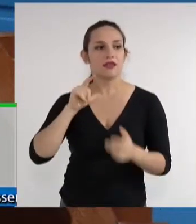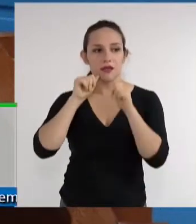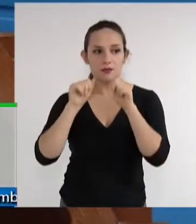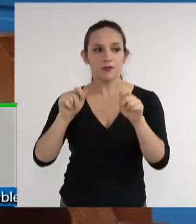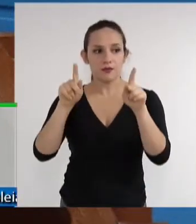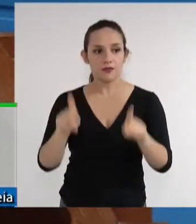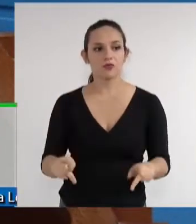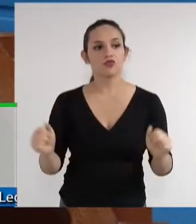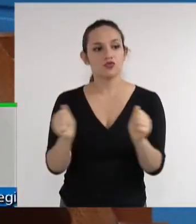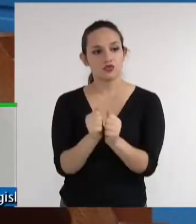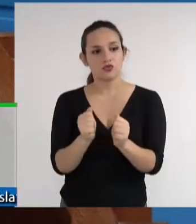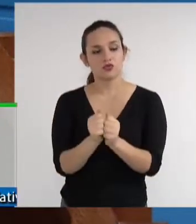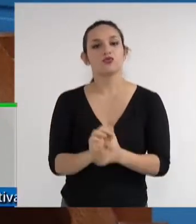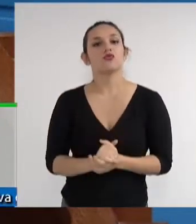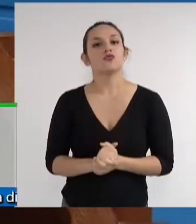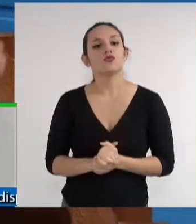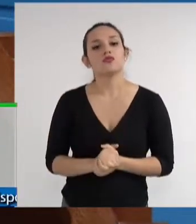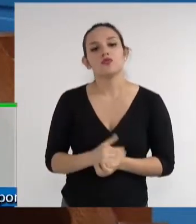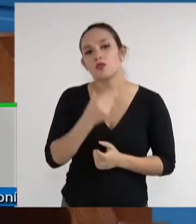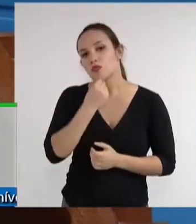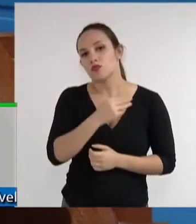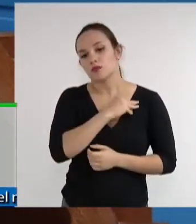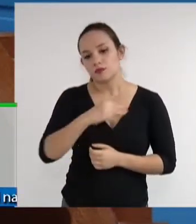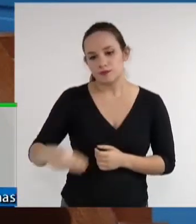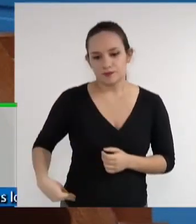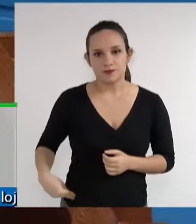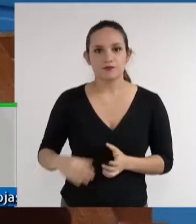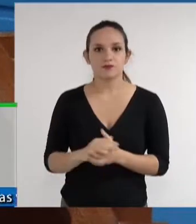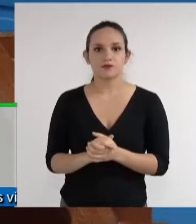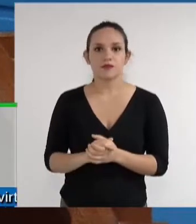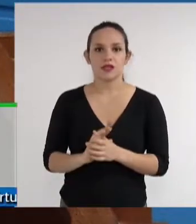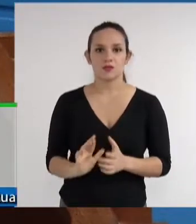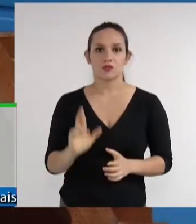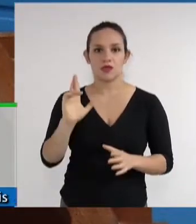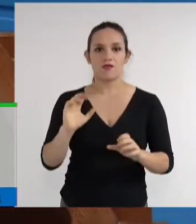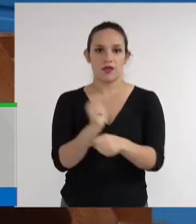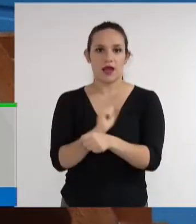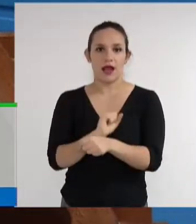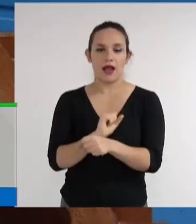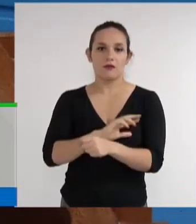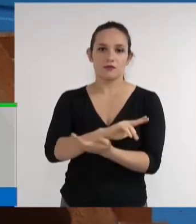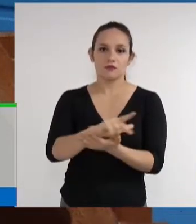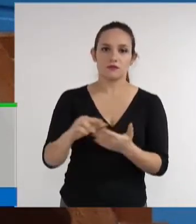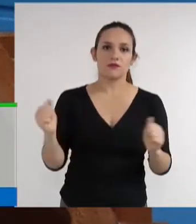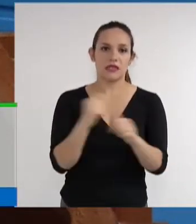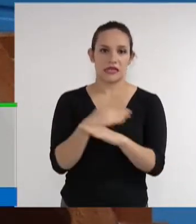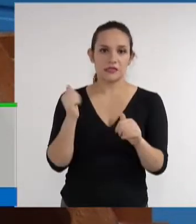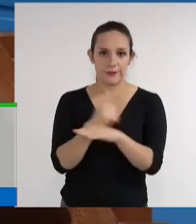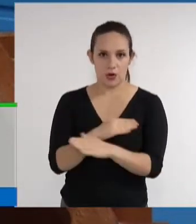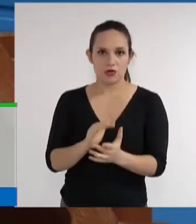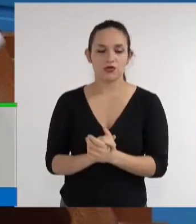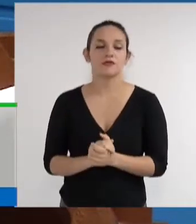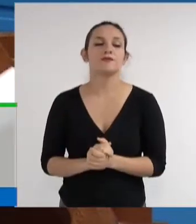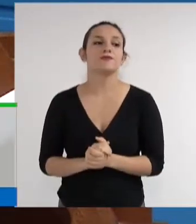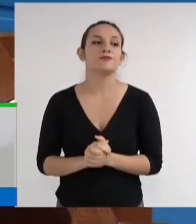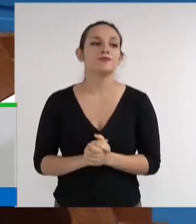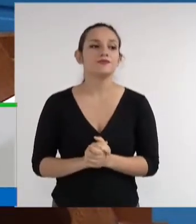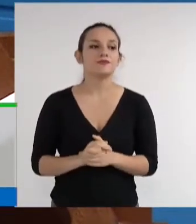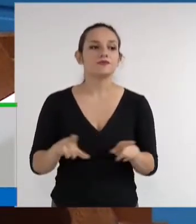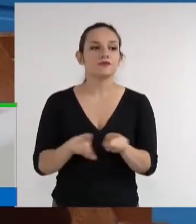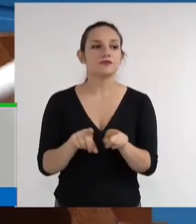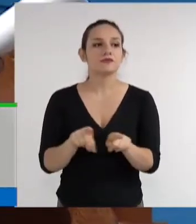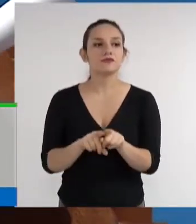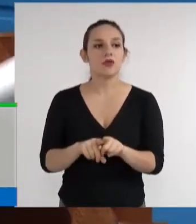junto com o ministro dos Transportes, e também a representação da NTT, que pode